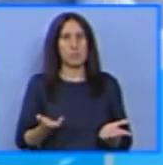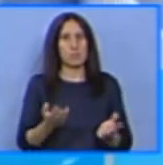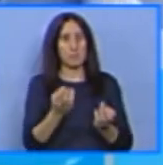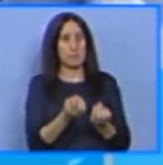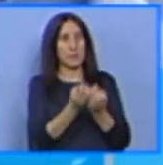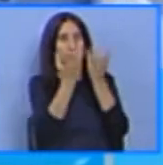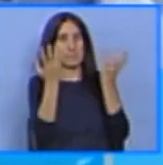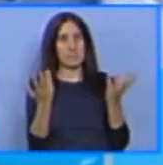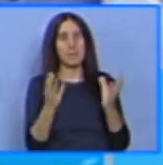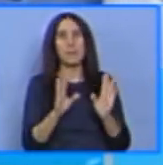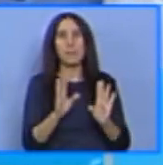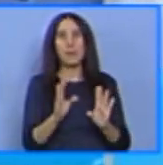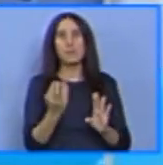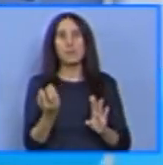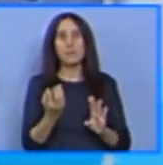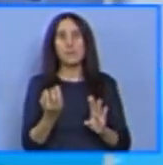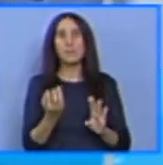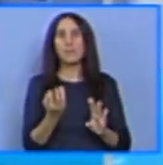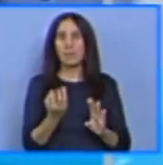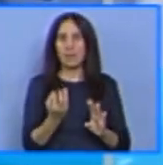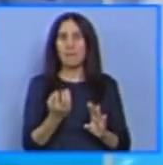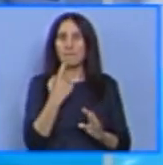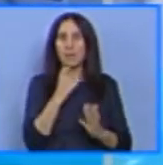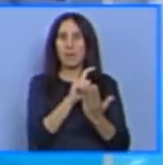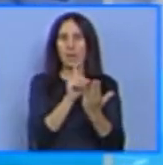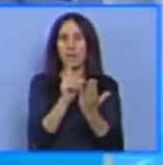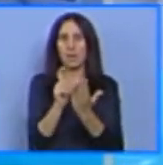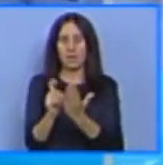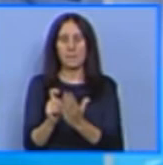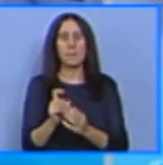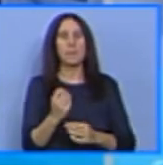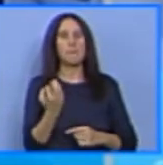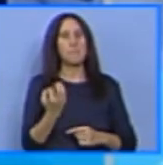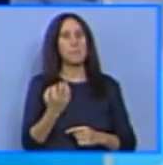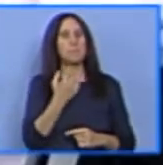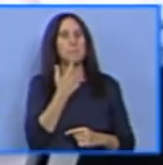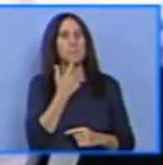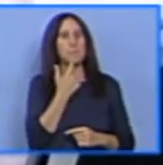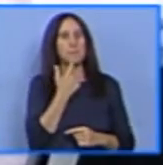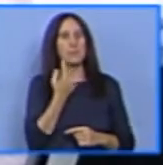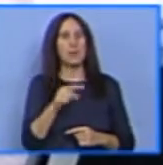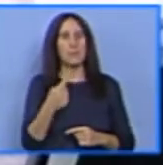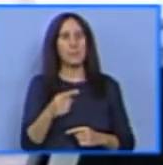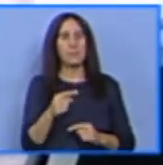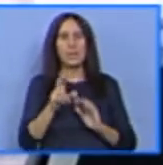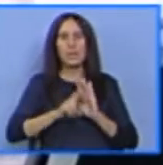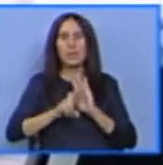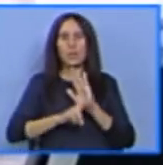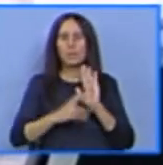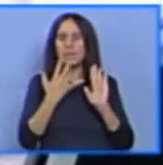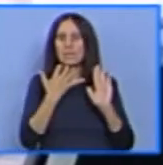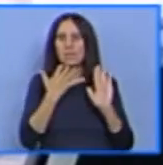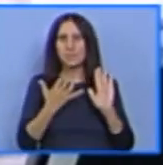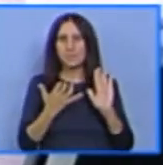aparecer, mas, de facto, vai fazendo esses interrogatórios. De facto, percebe-se que há aqui Portanto, os relatórios são muito rigorosos, ou